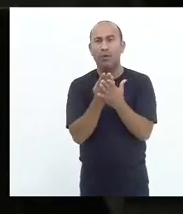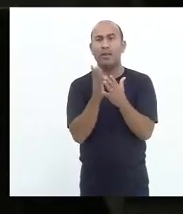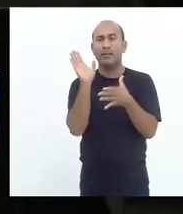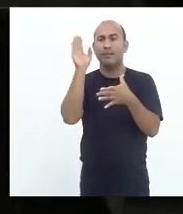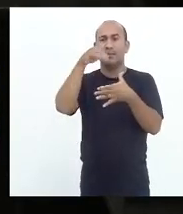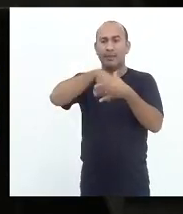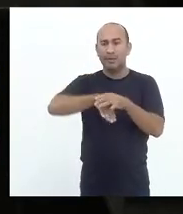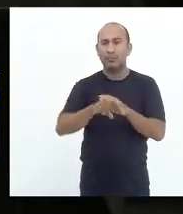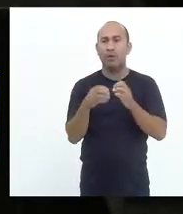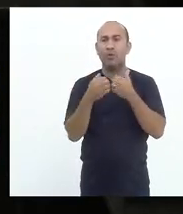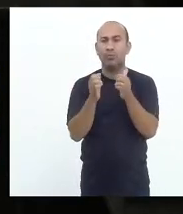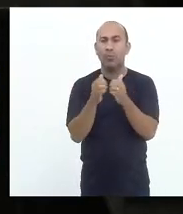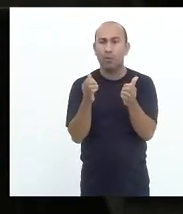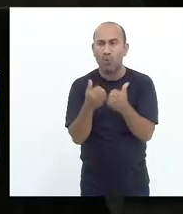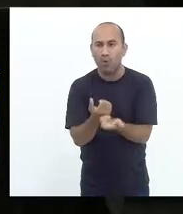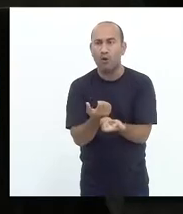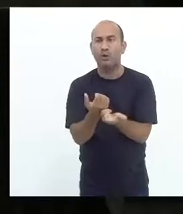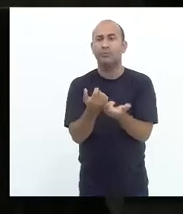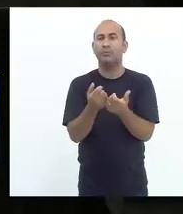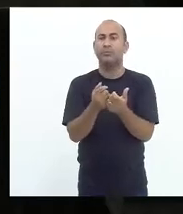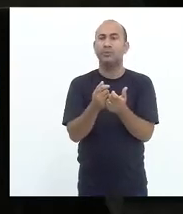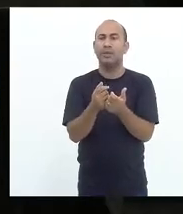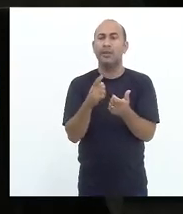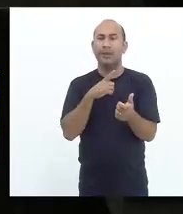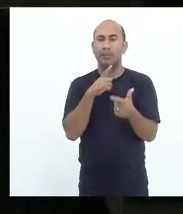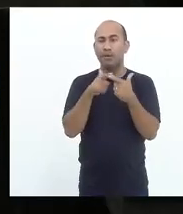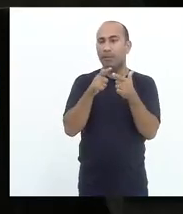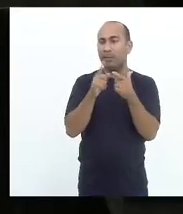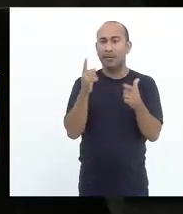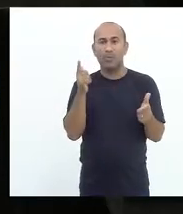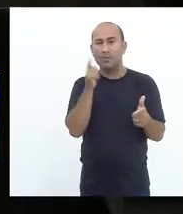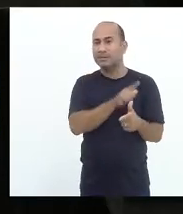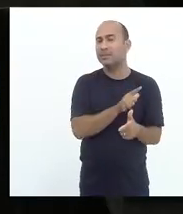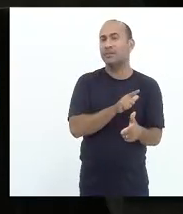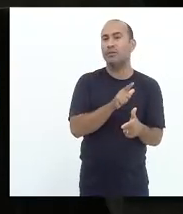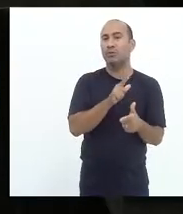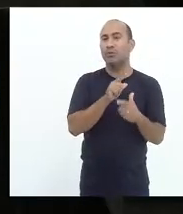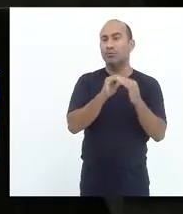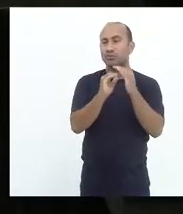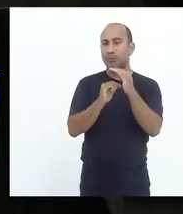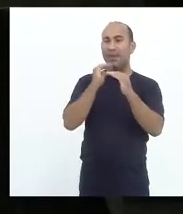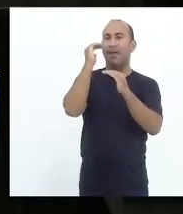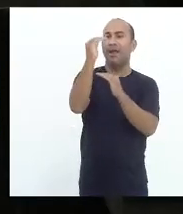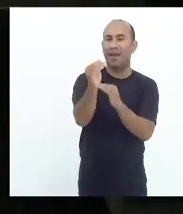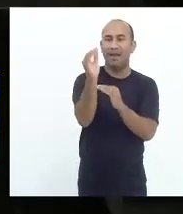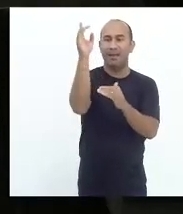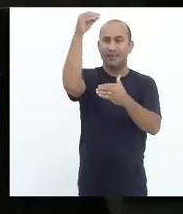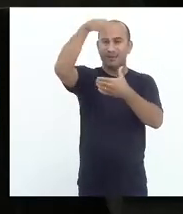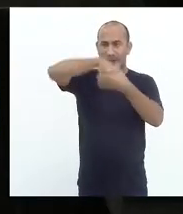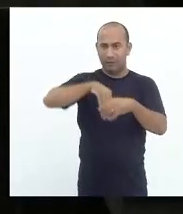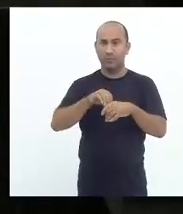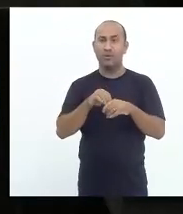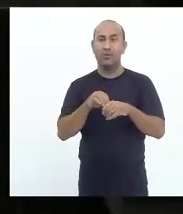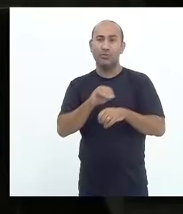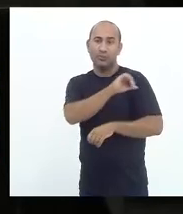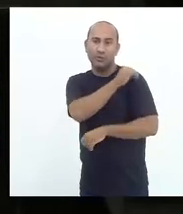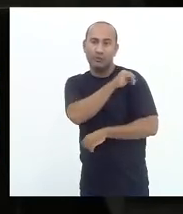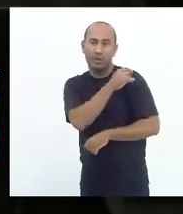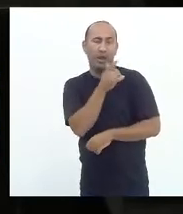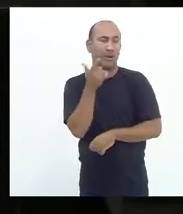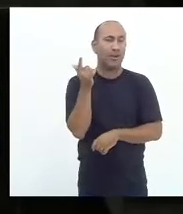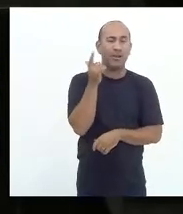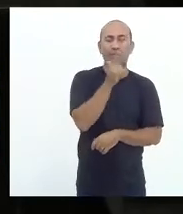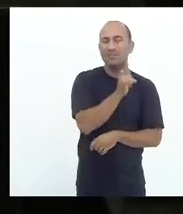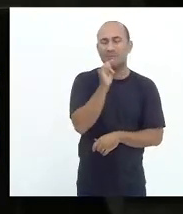pandemia, esse é um problema que não conseguiu ser superado, deputada Célia Jordão. Pelo menos na região metropolitana do Rio de Janeiro, não conseguimos evitar